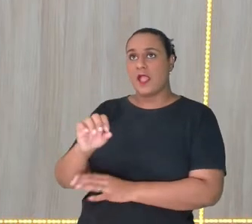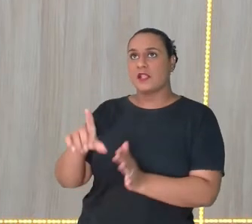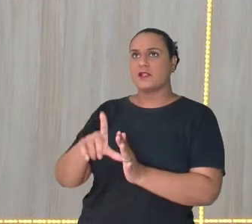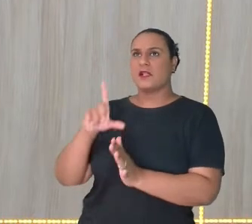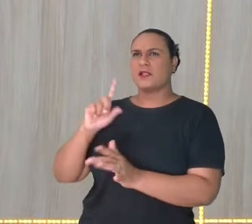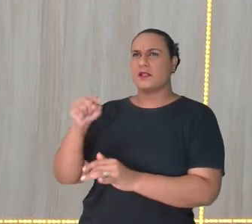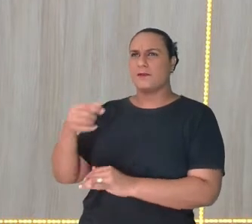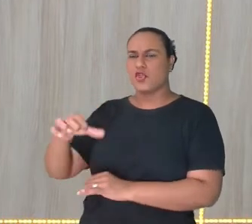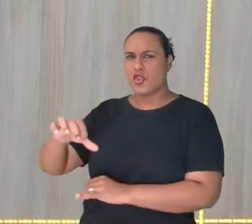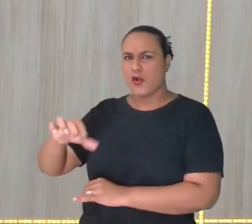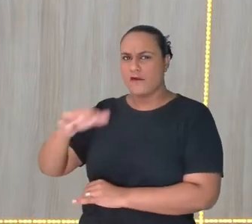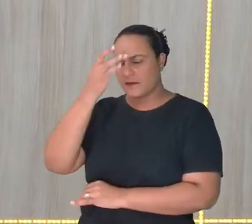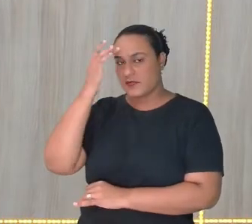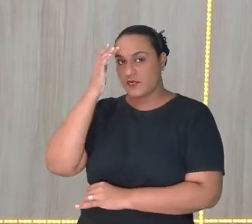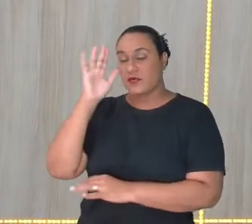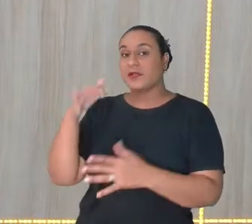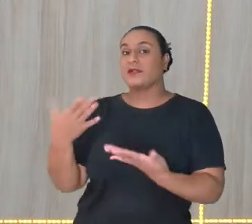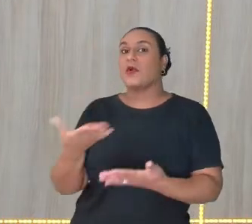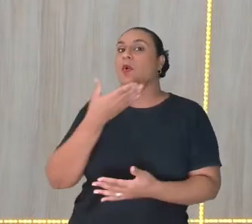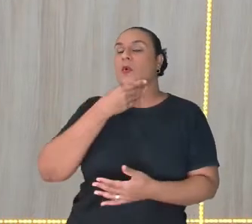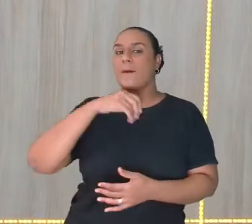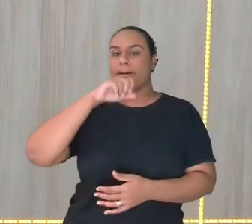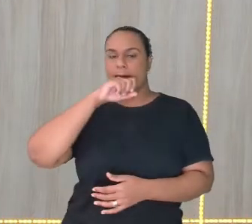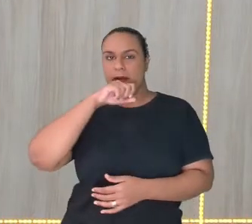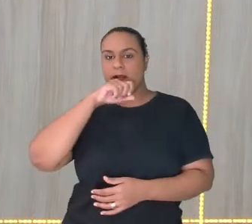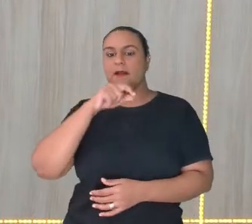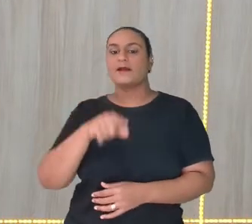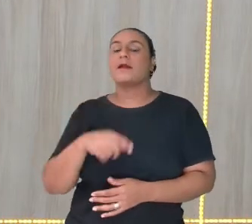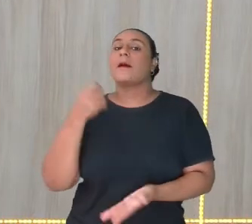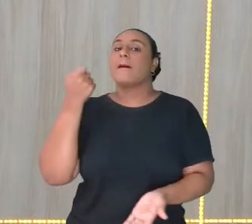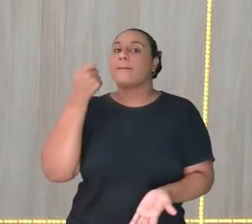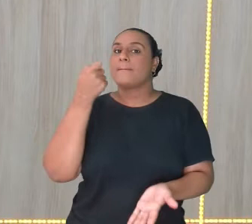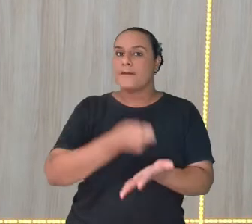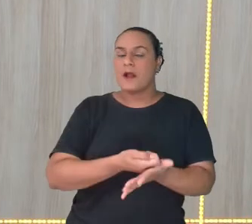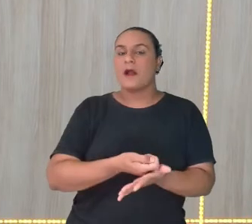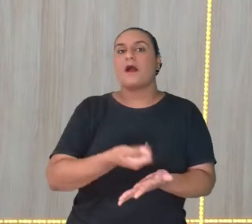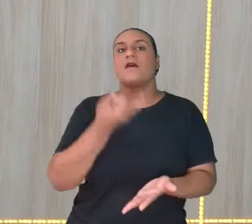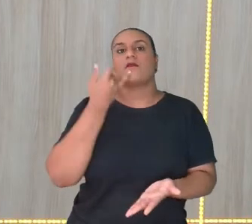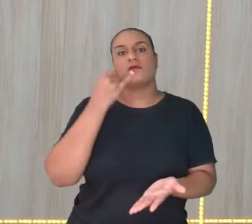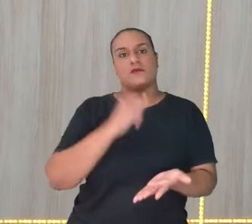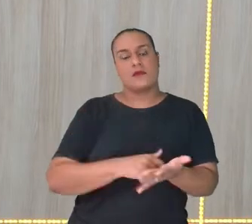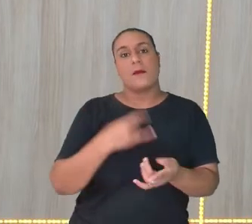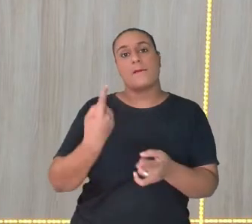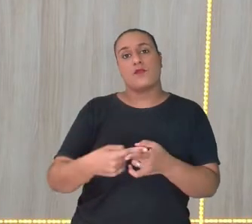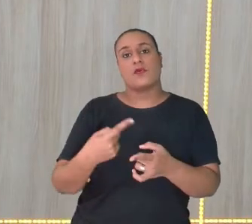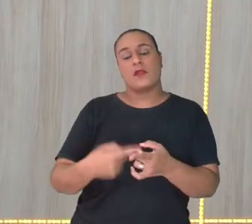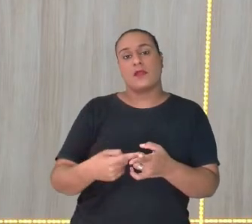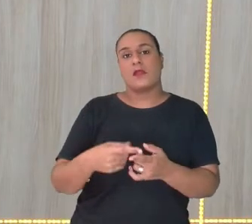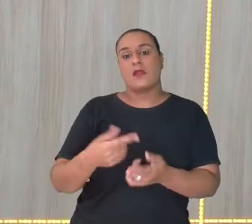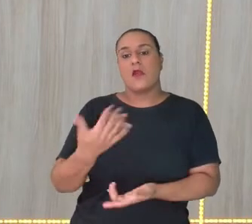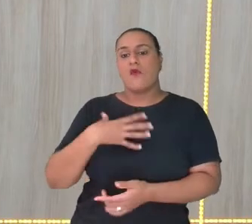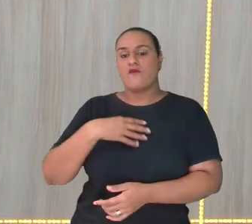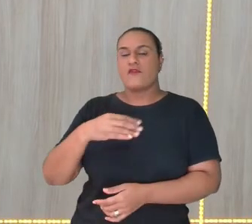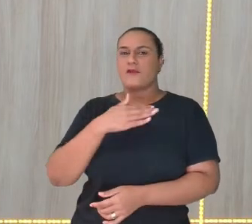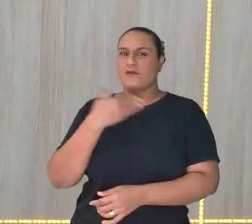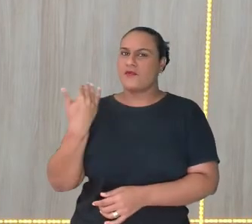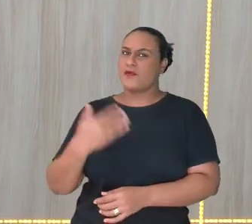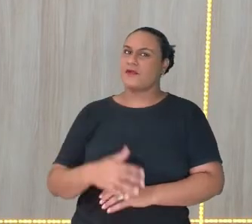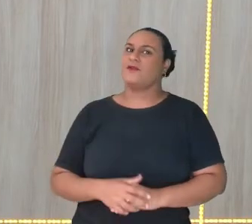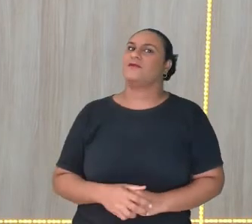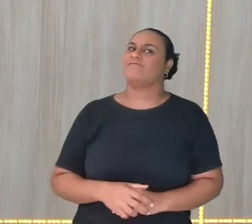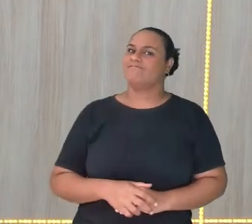produzir, então o pai daquele filho que morreu pagava um tributo pela morte do filho. Vê que